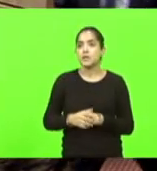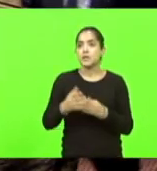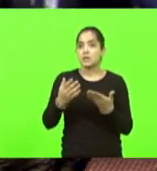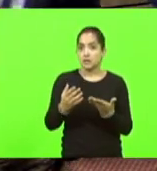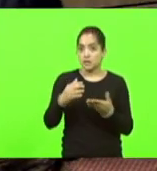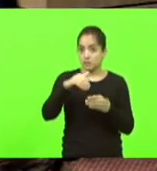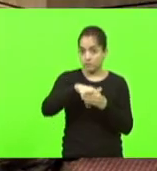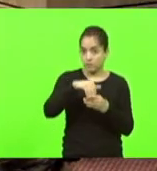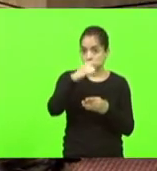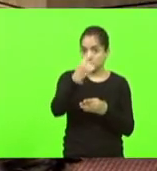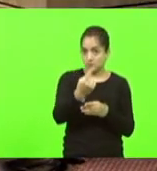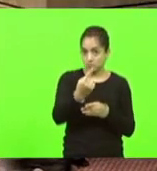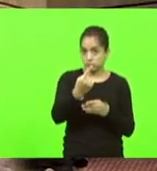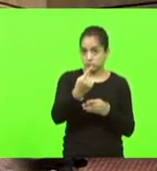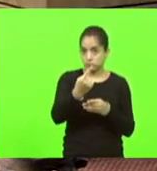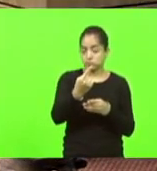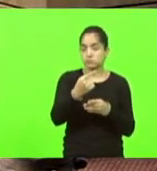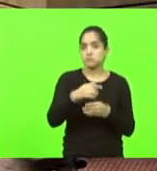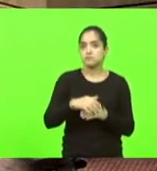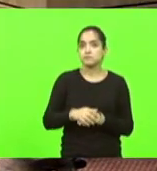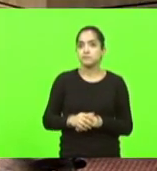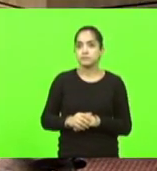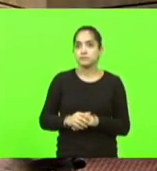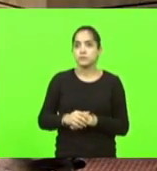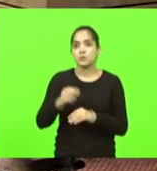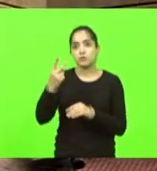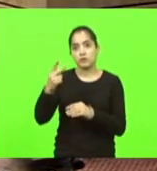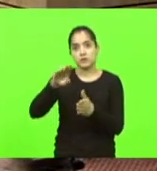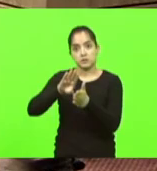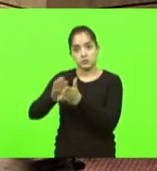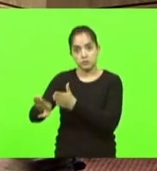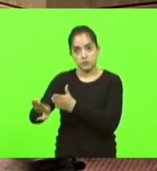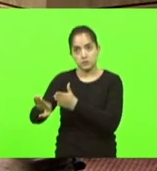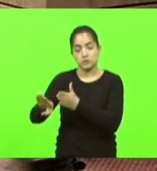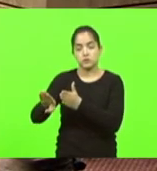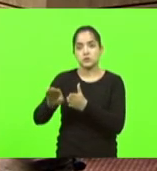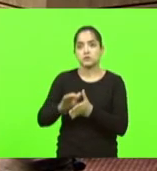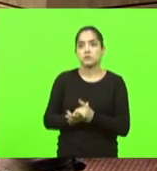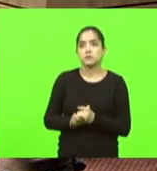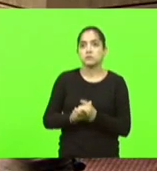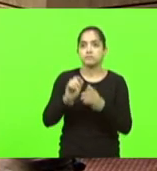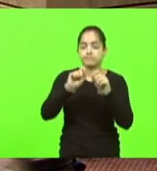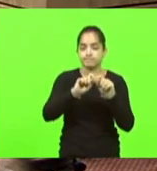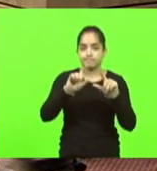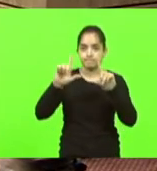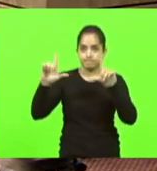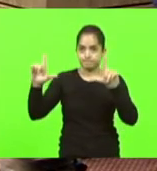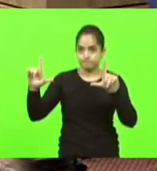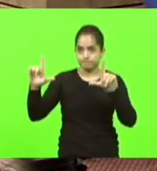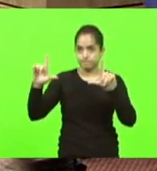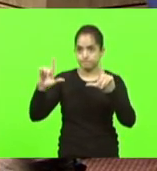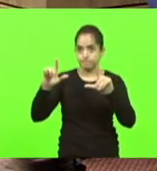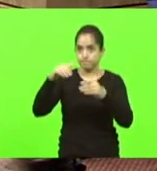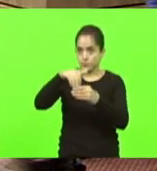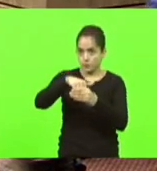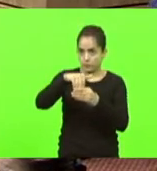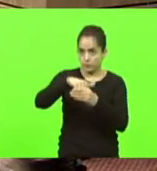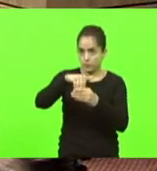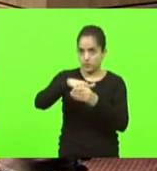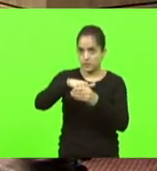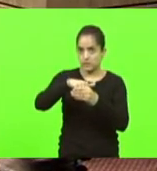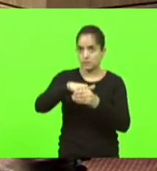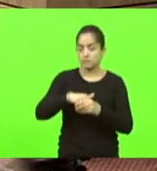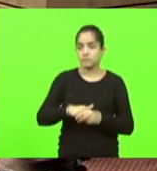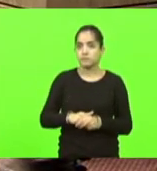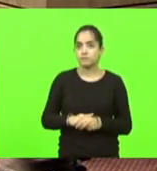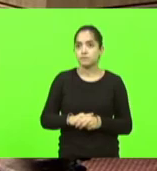volta um voto a favor da PEC que em volta dois rejeita a festa peça assessoria que abra o painel para oferecer aos Deputados o seu direito